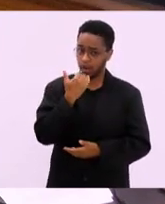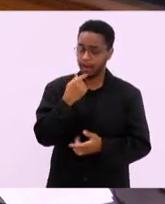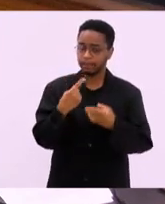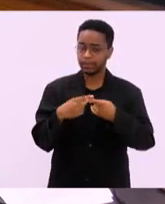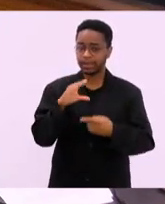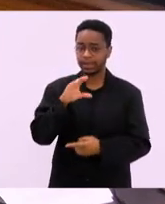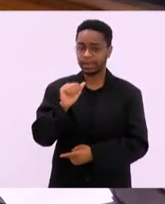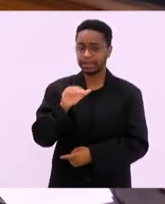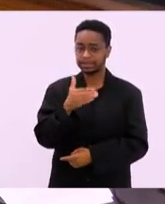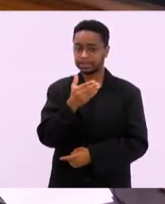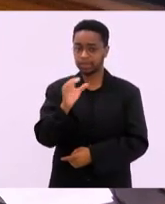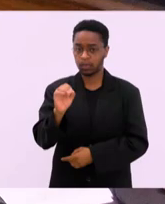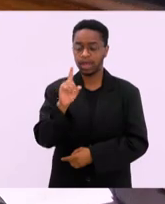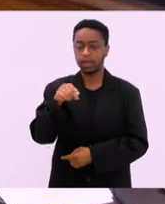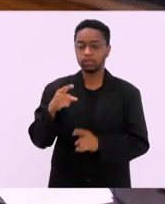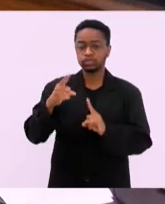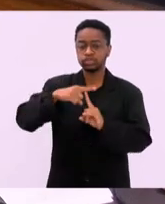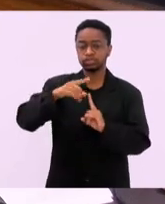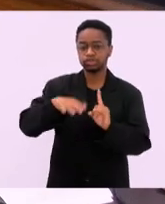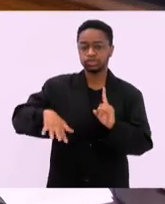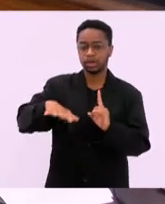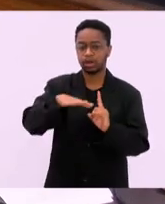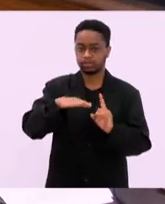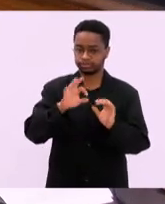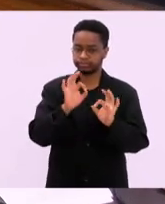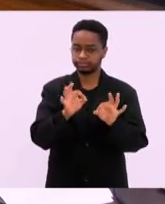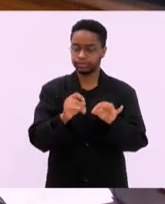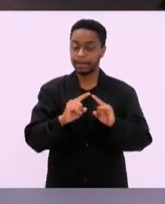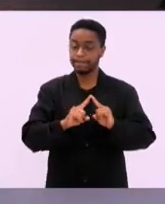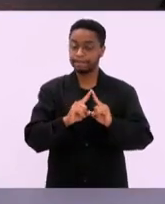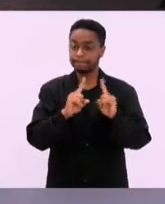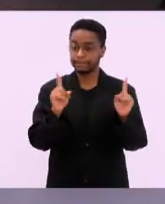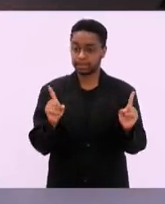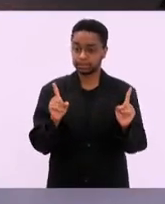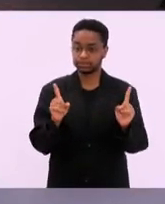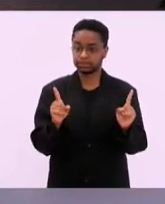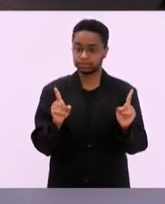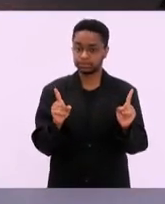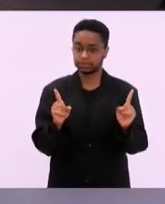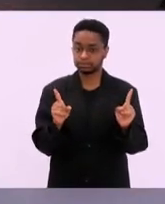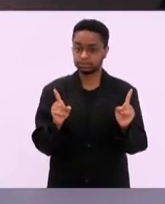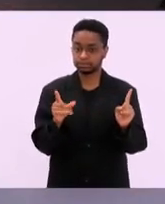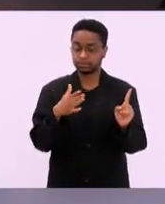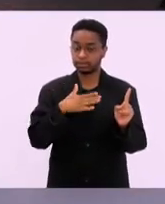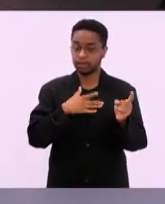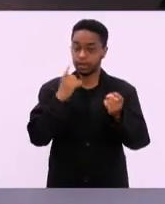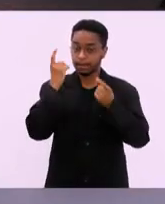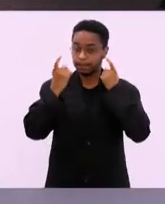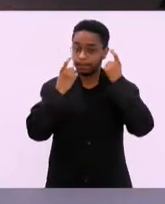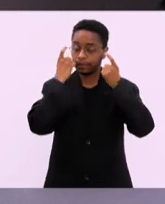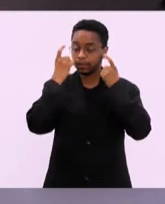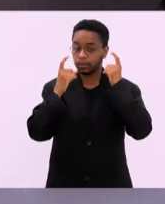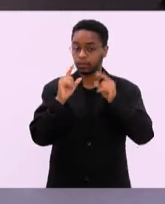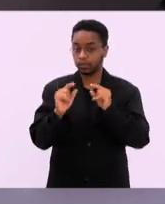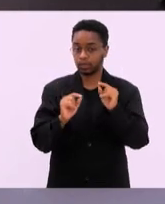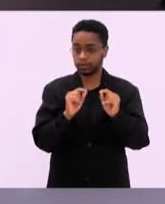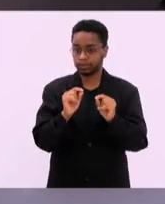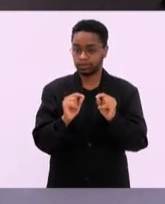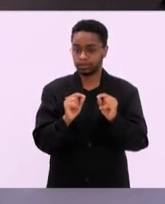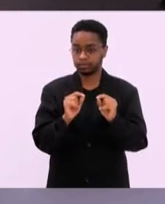é uma modalidade genérica. É. Mas a minha preocupação, deputado Carlos